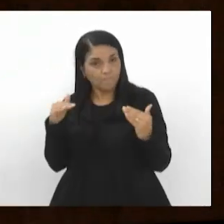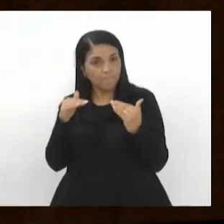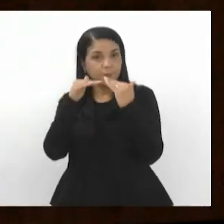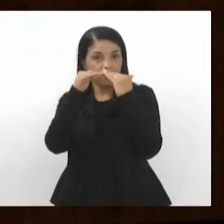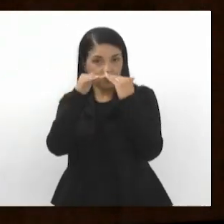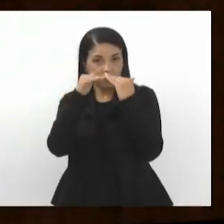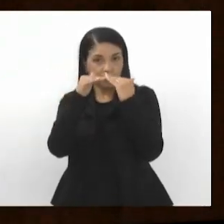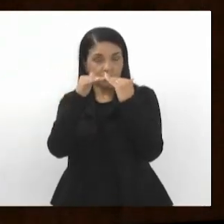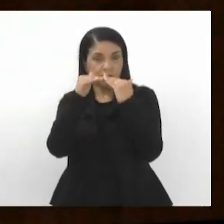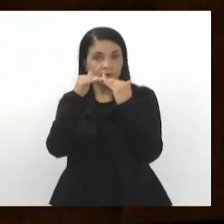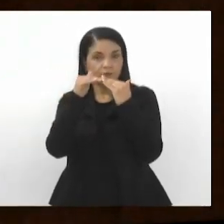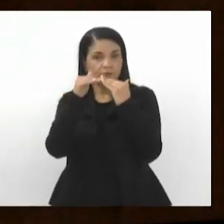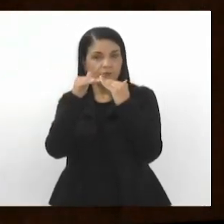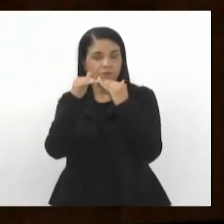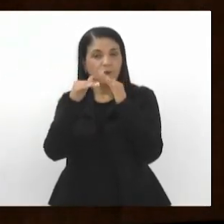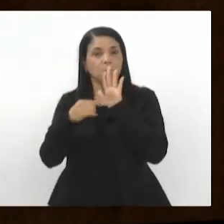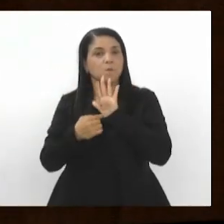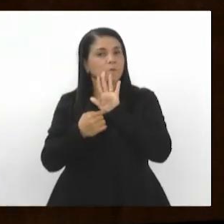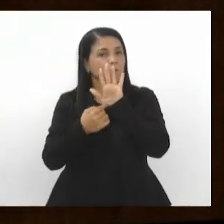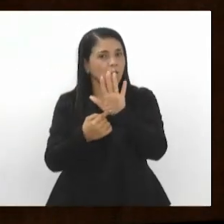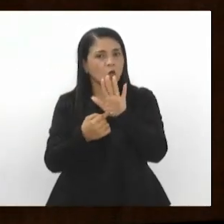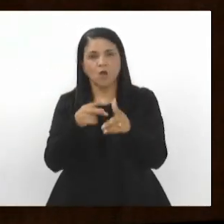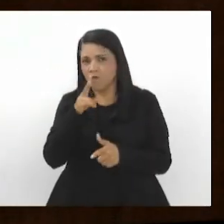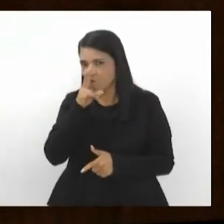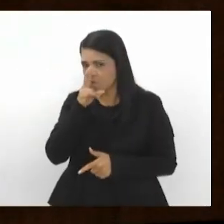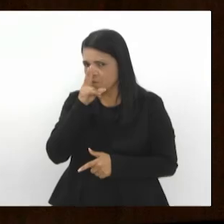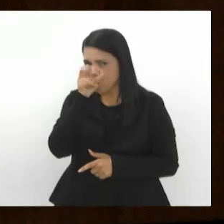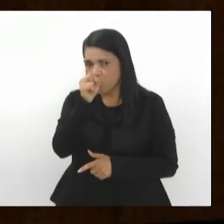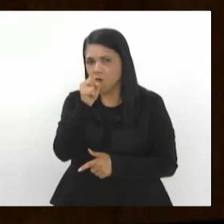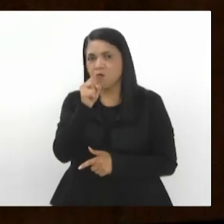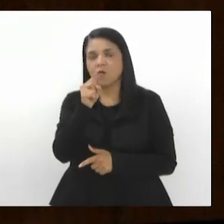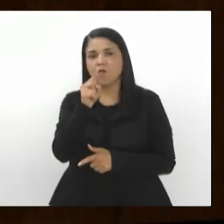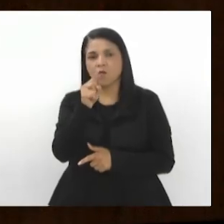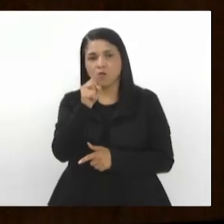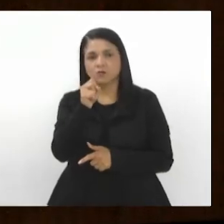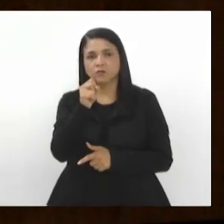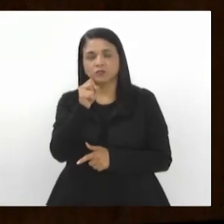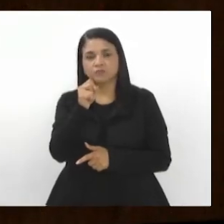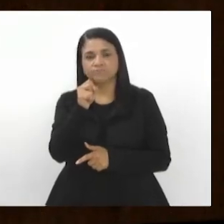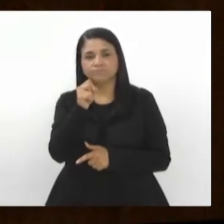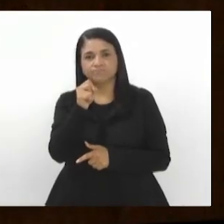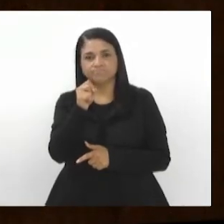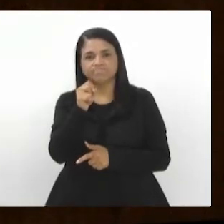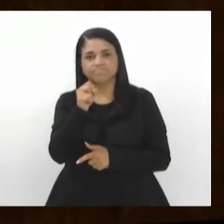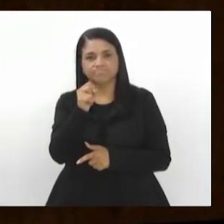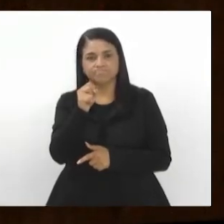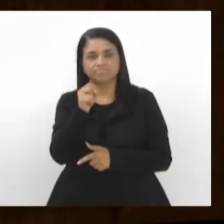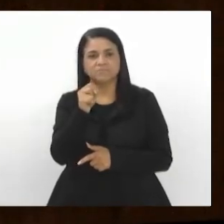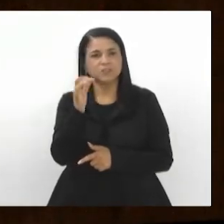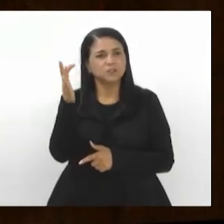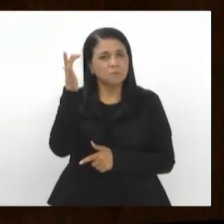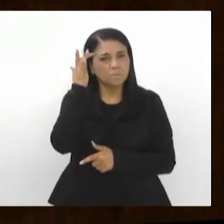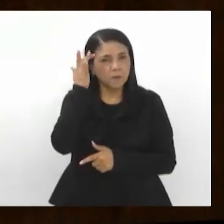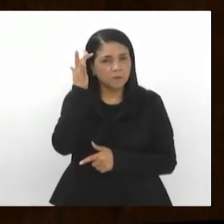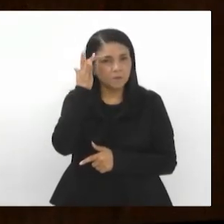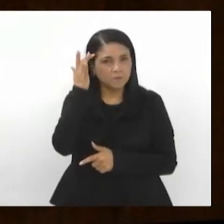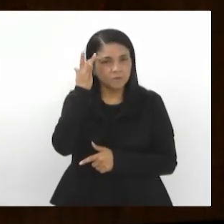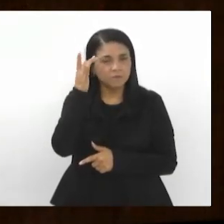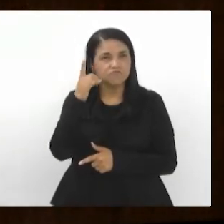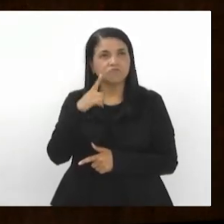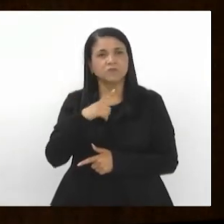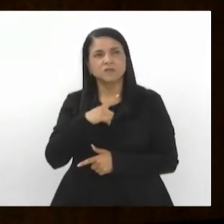e é um indicador muito forte de consenso, salvo erro de memória, só